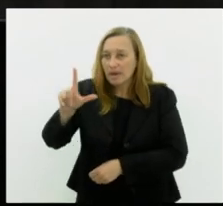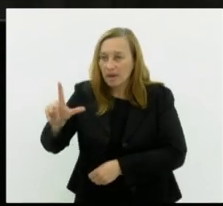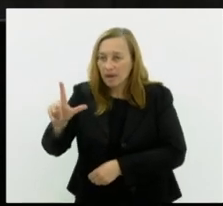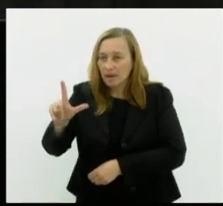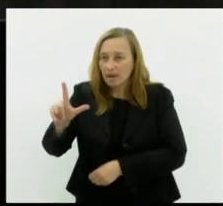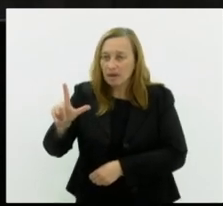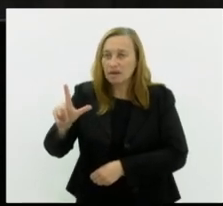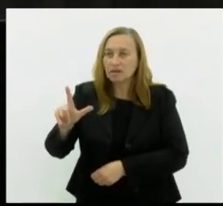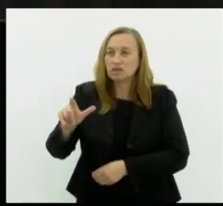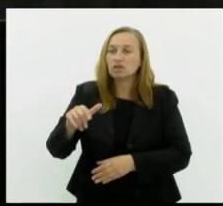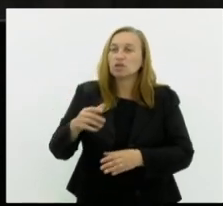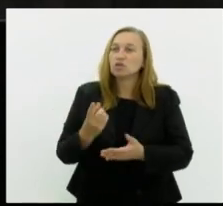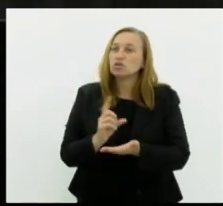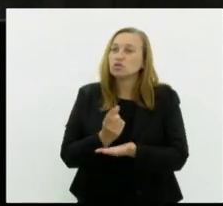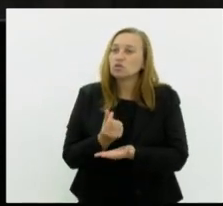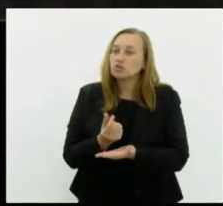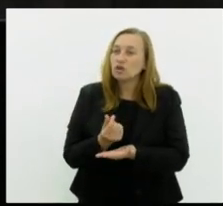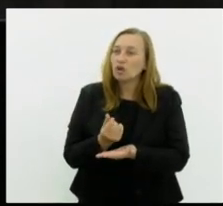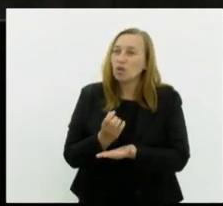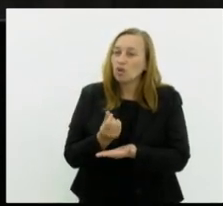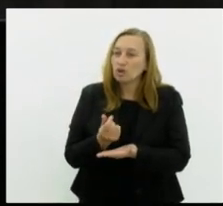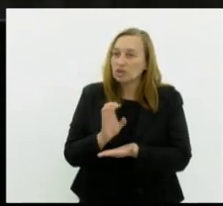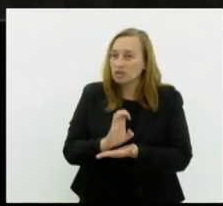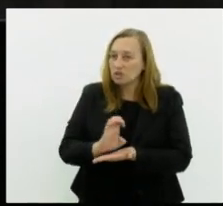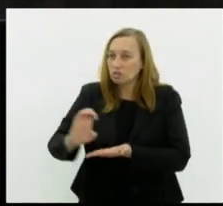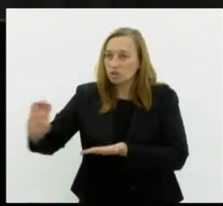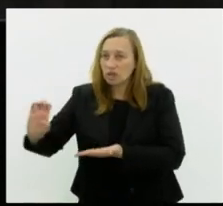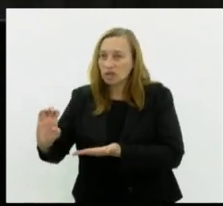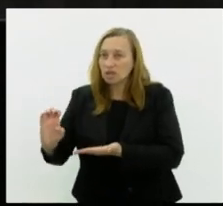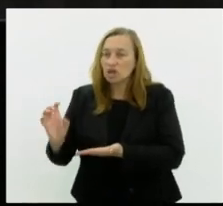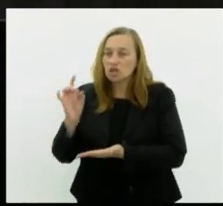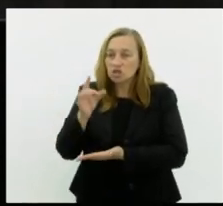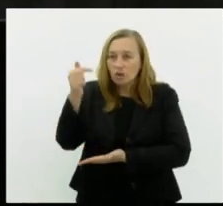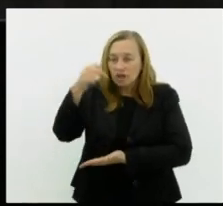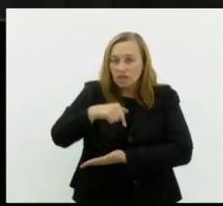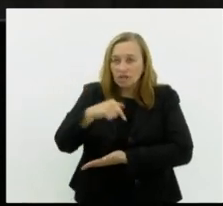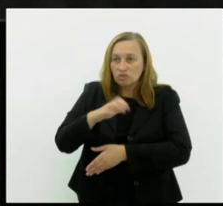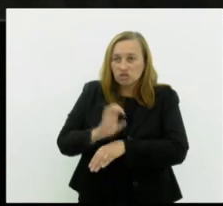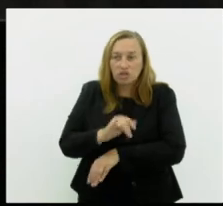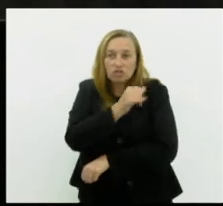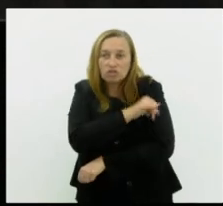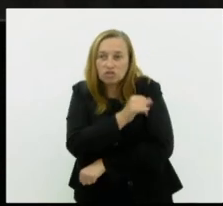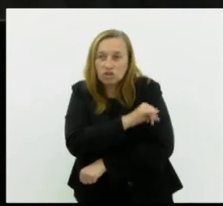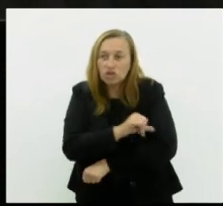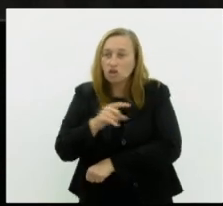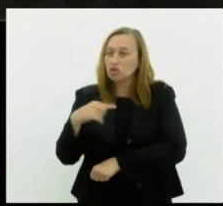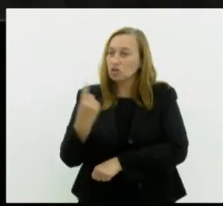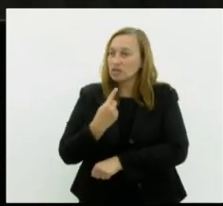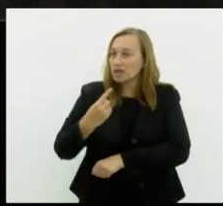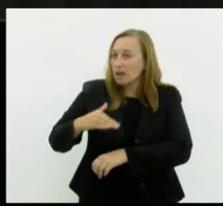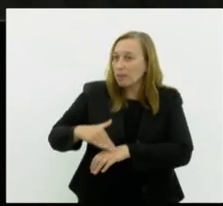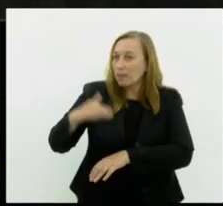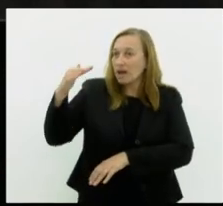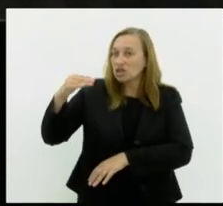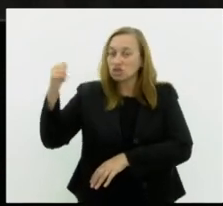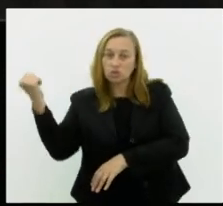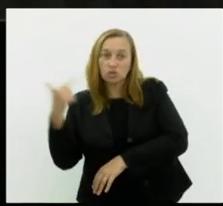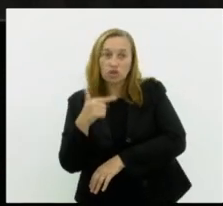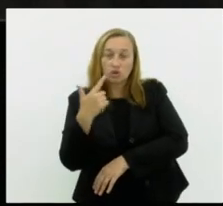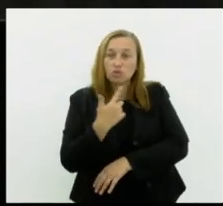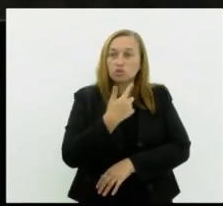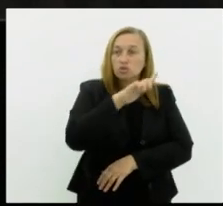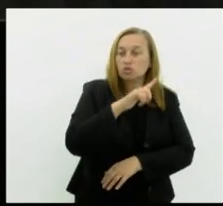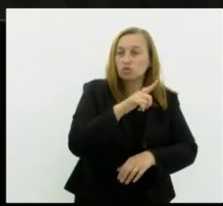valores exportados, ficassem aqui no estado do Rio de Janeiro, nós éramos maior que o Kuwait. E